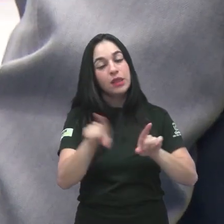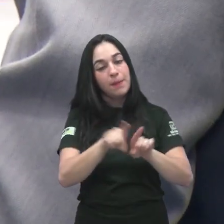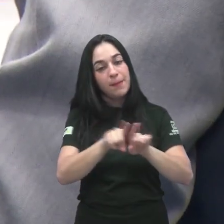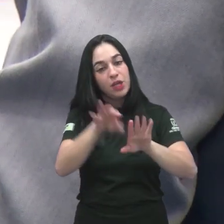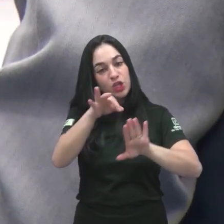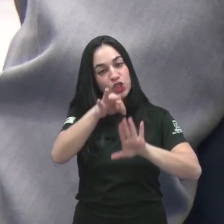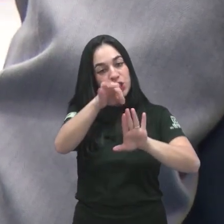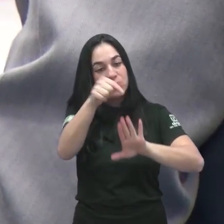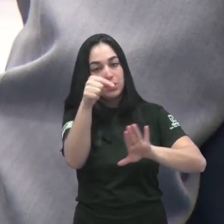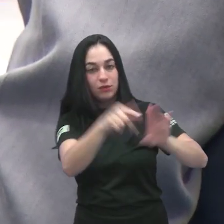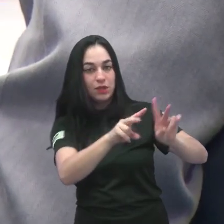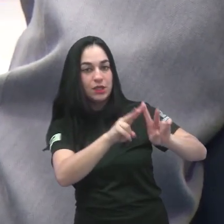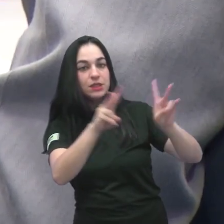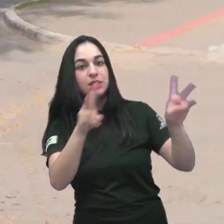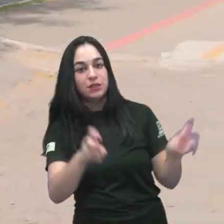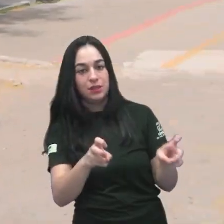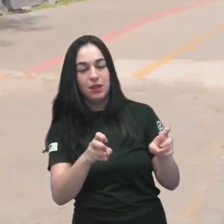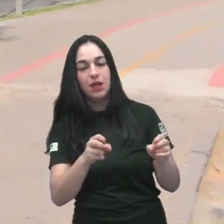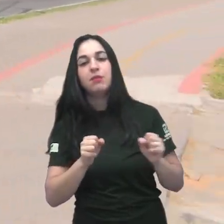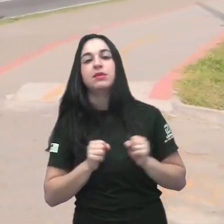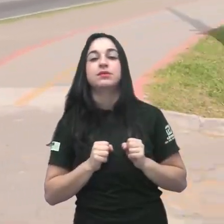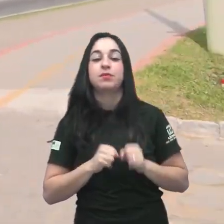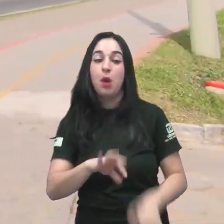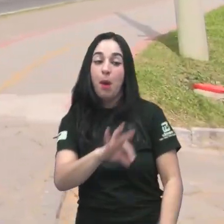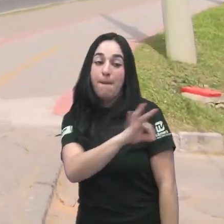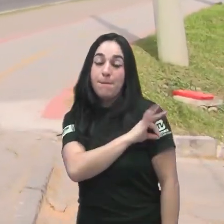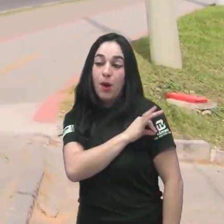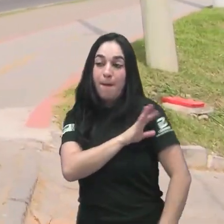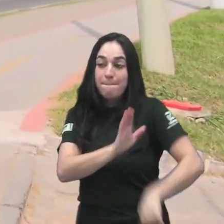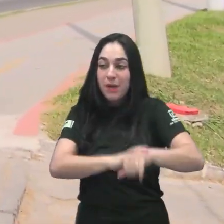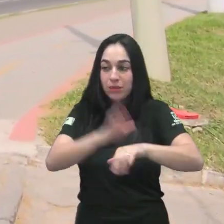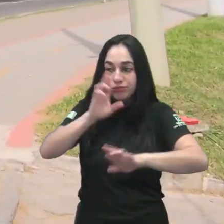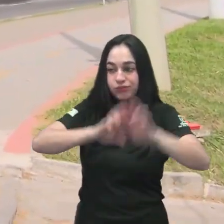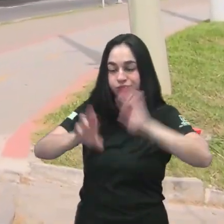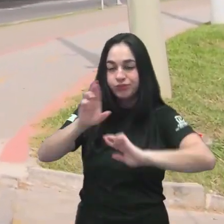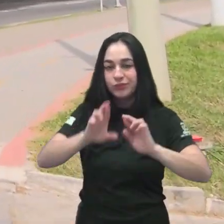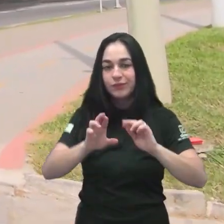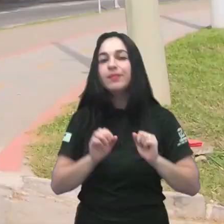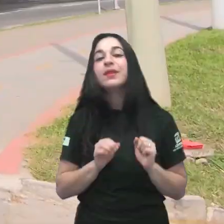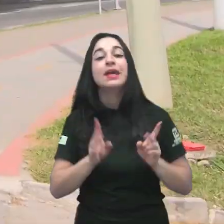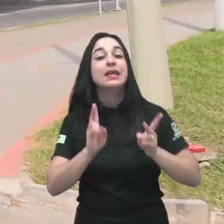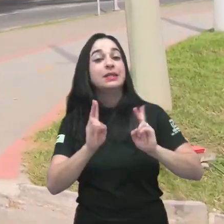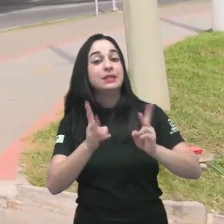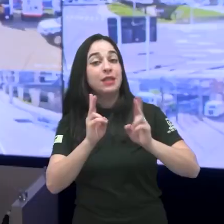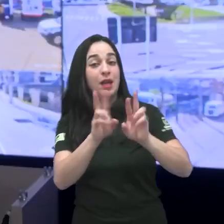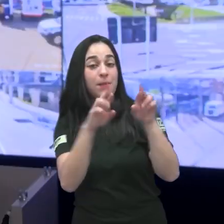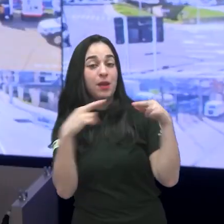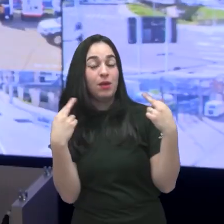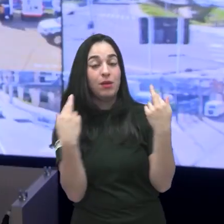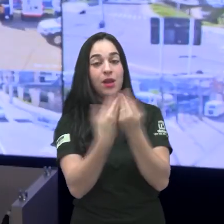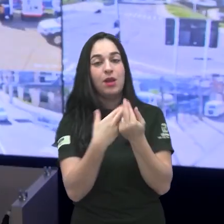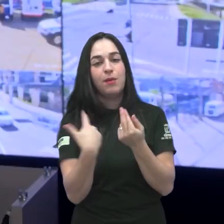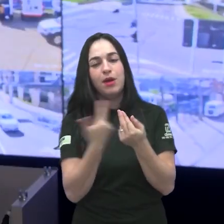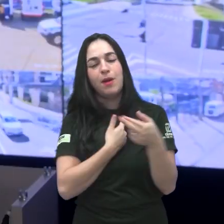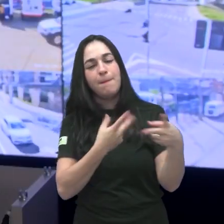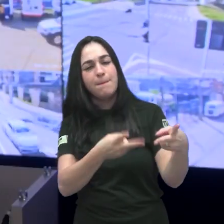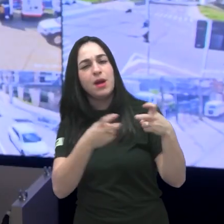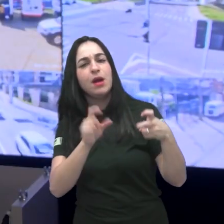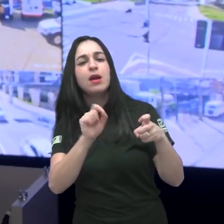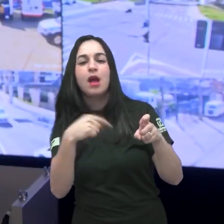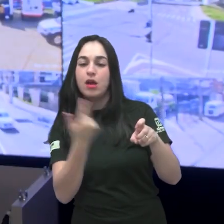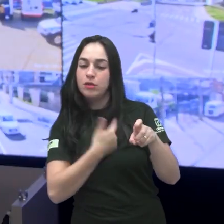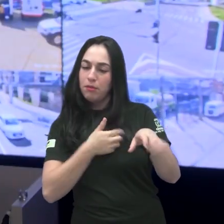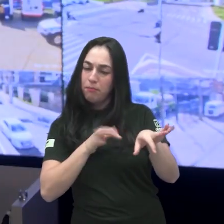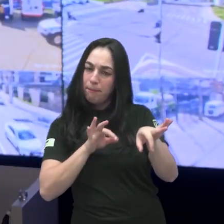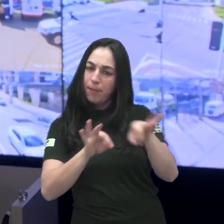requerimentos e indicações sobre o tema, como a intensificação de rondas policiais nos bairros. E a cada reunião que vem sendo